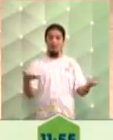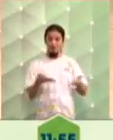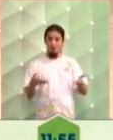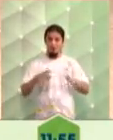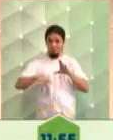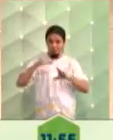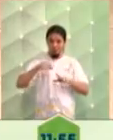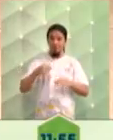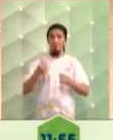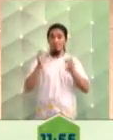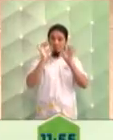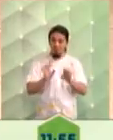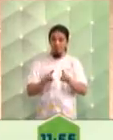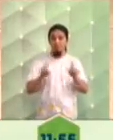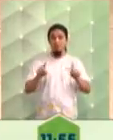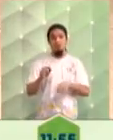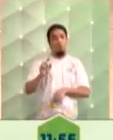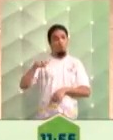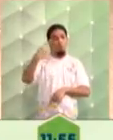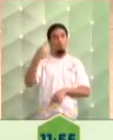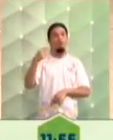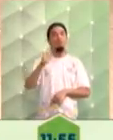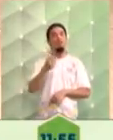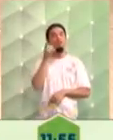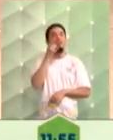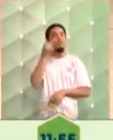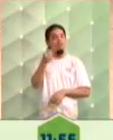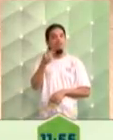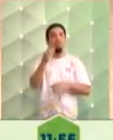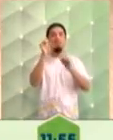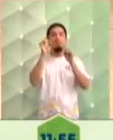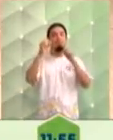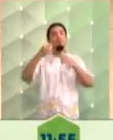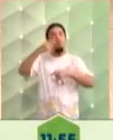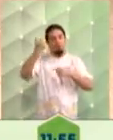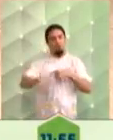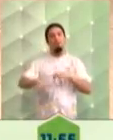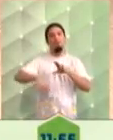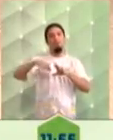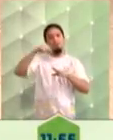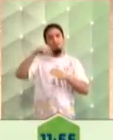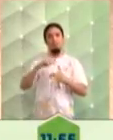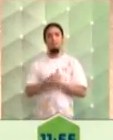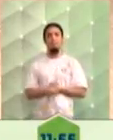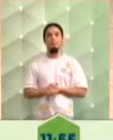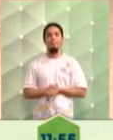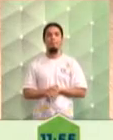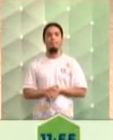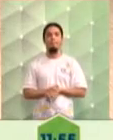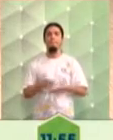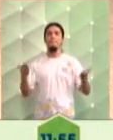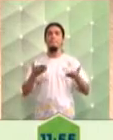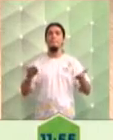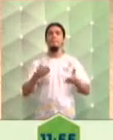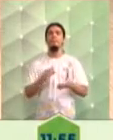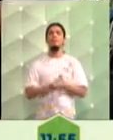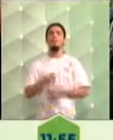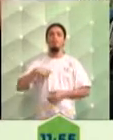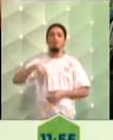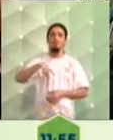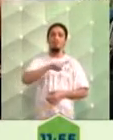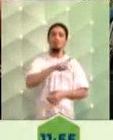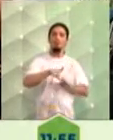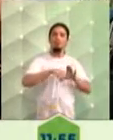o mensal. E lembrando que todos os dias, 200 reais, 5 prêmios de 200 reais e 1 de mil. Eu estou indo para lá porque agora quem vai fazer o sorteio sou eu. Pouco